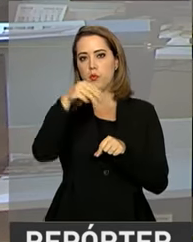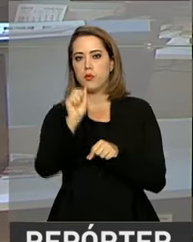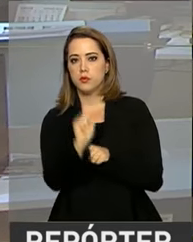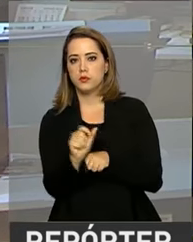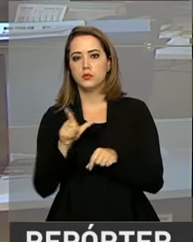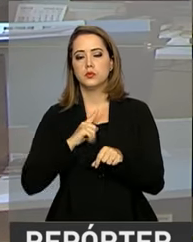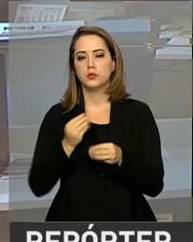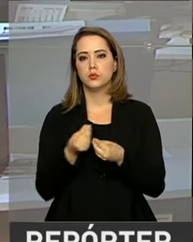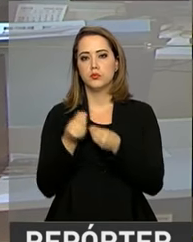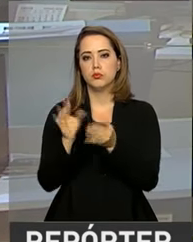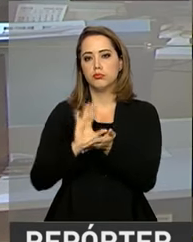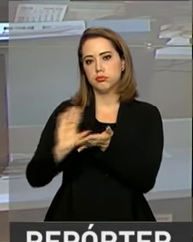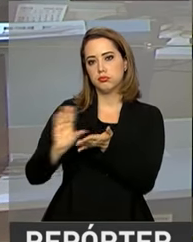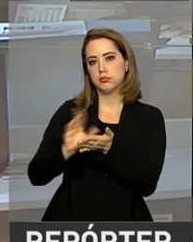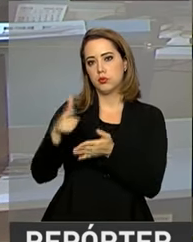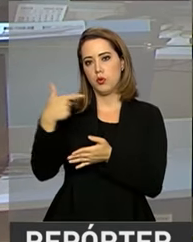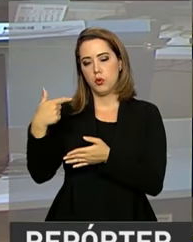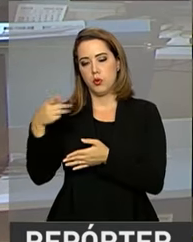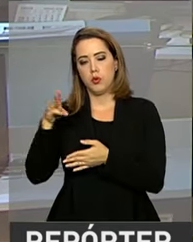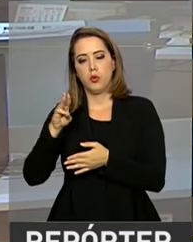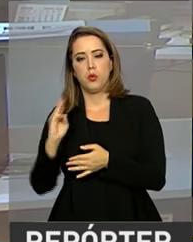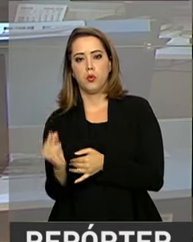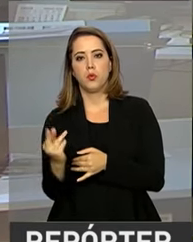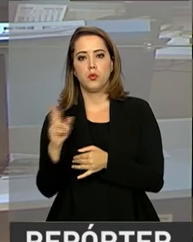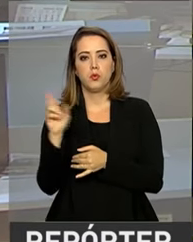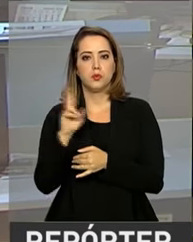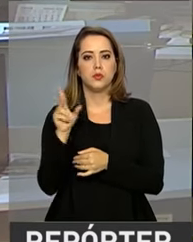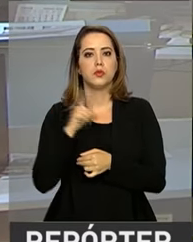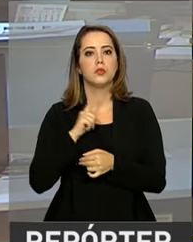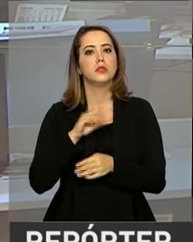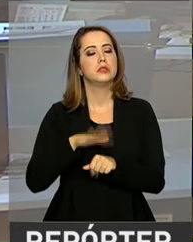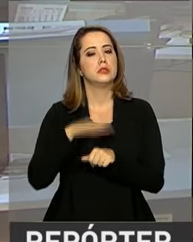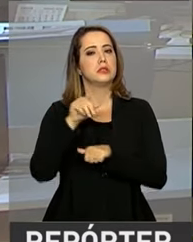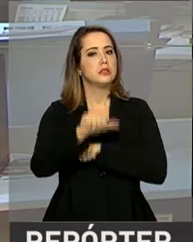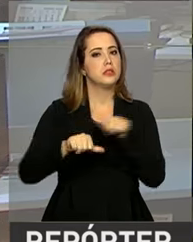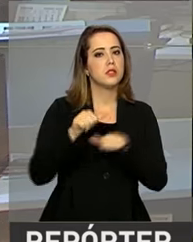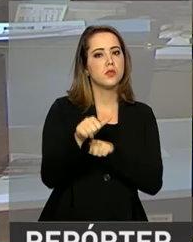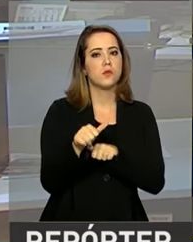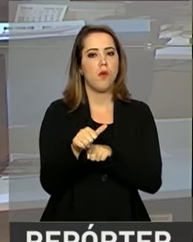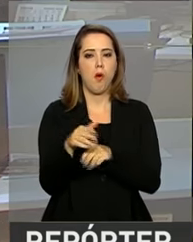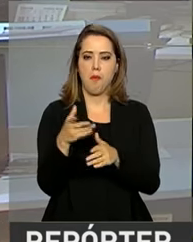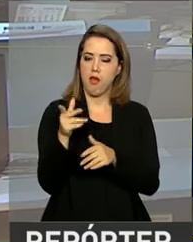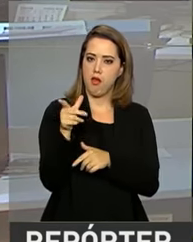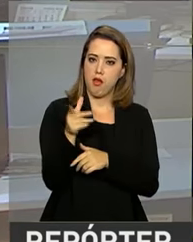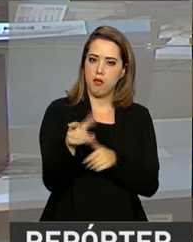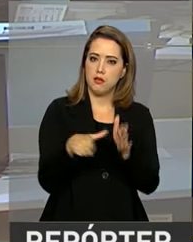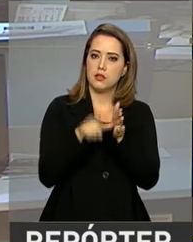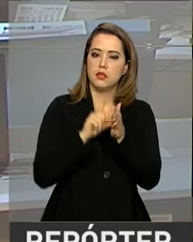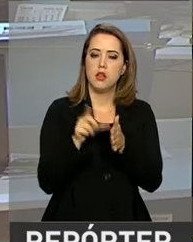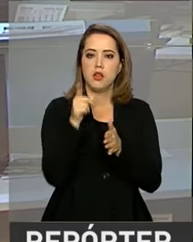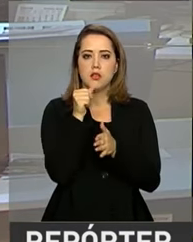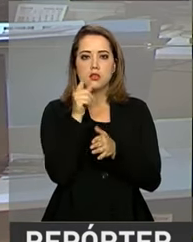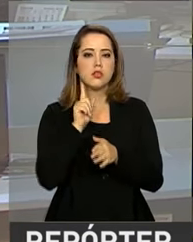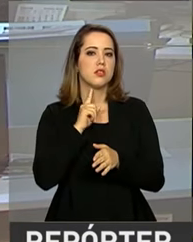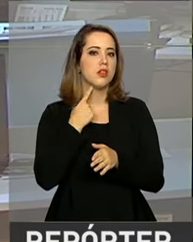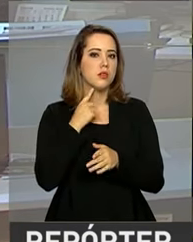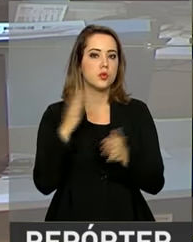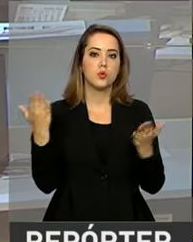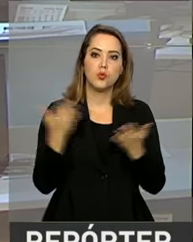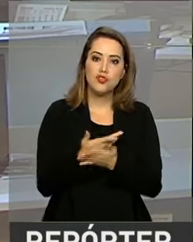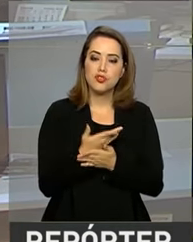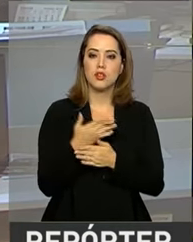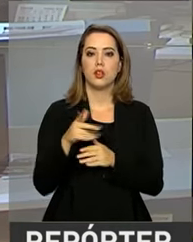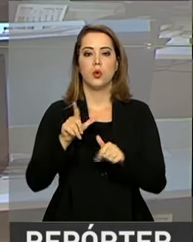os sistemas que transformam água imprópria para o consumo em água doce e de qualidade para as